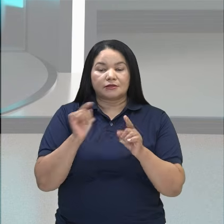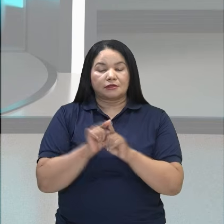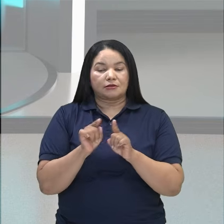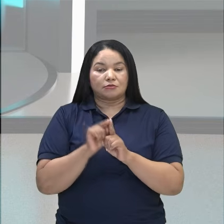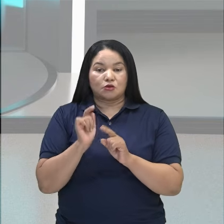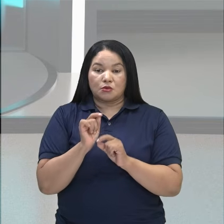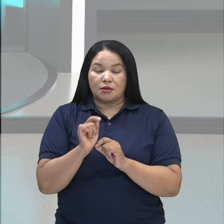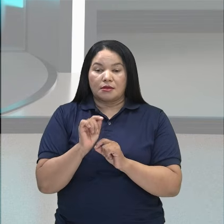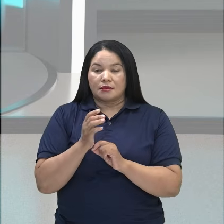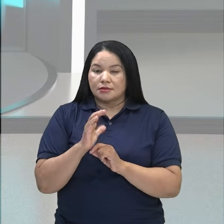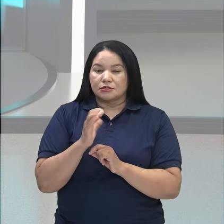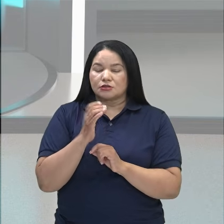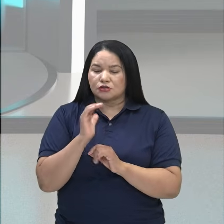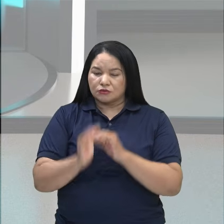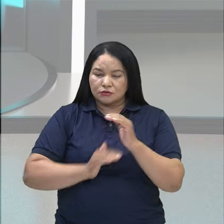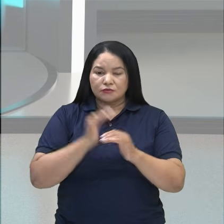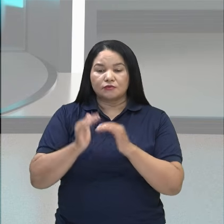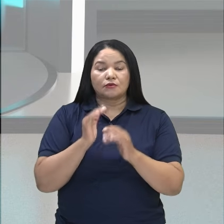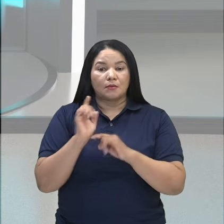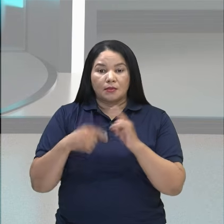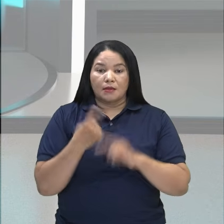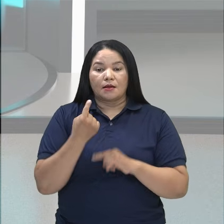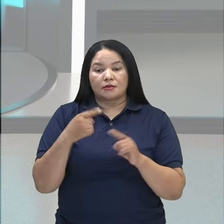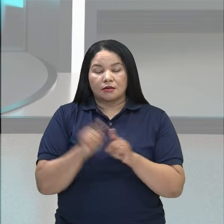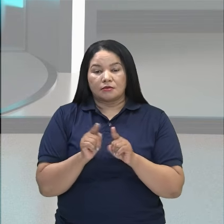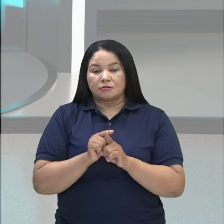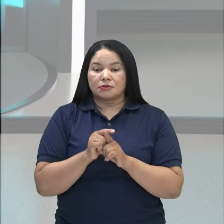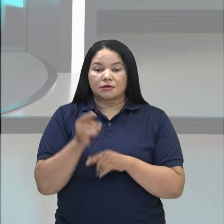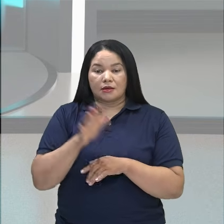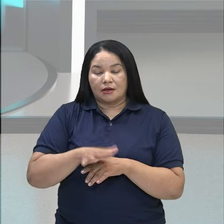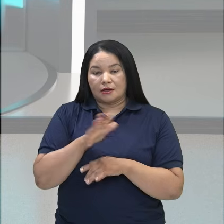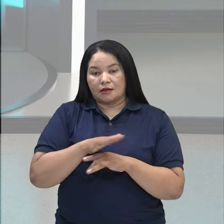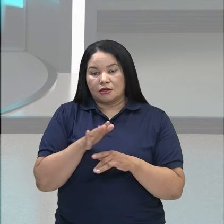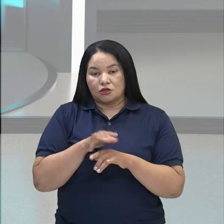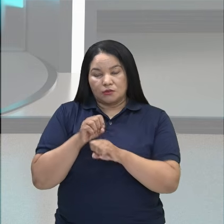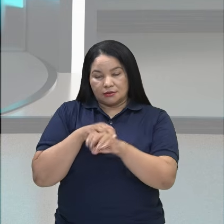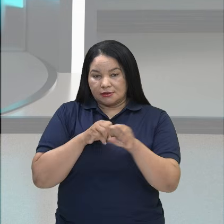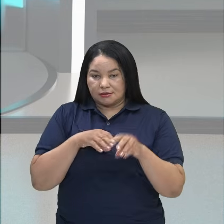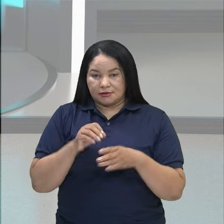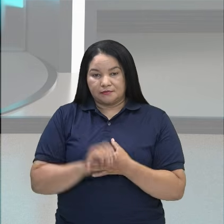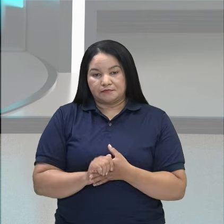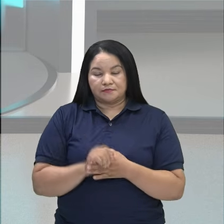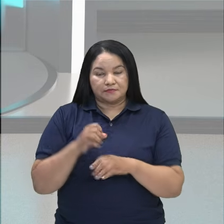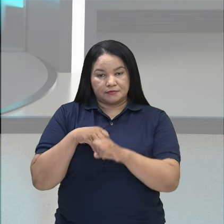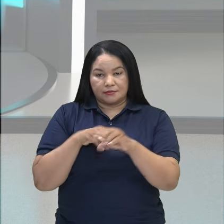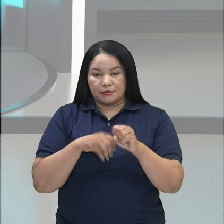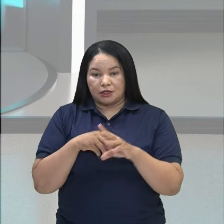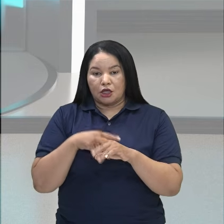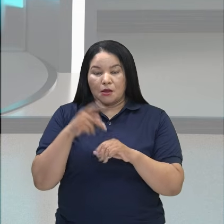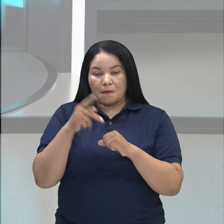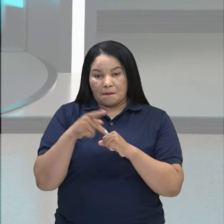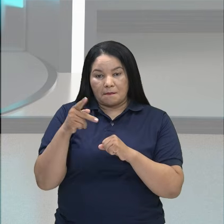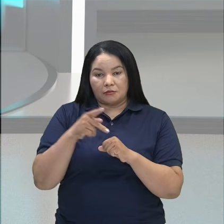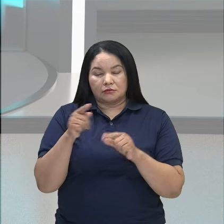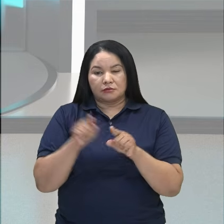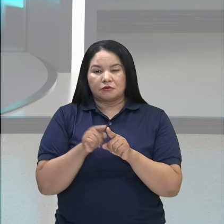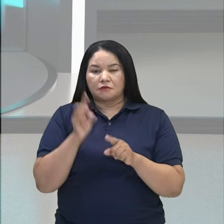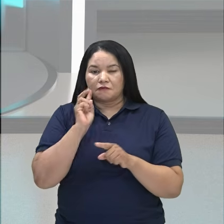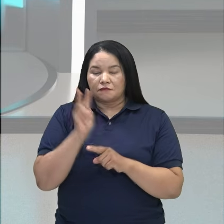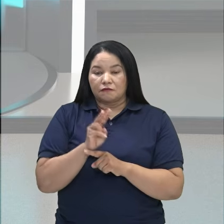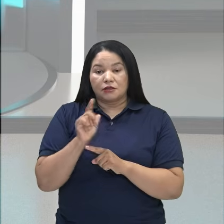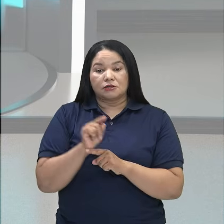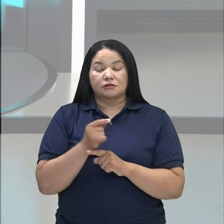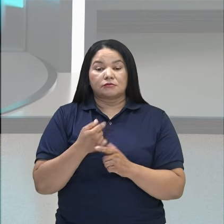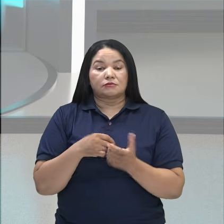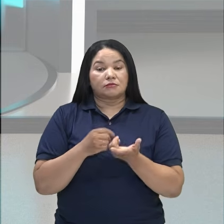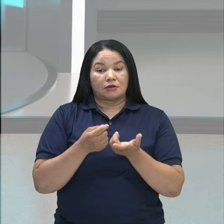avanços científicos e também à questão do ensino, no caso aqui, o ensino de pós-graduação. Então vejam que a linha